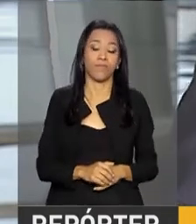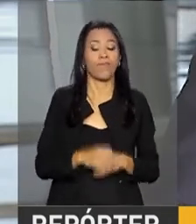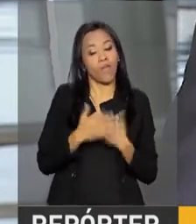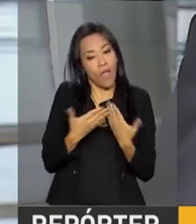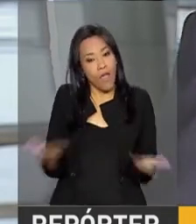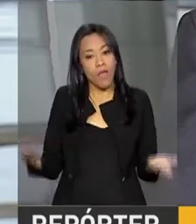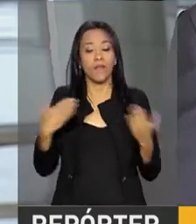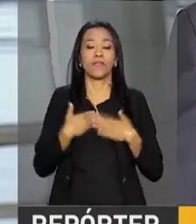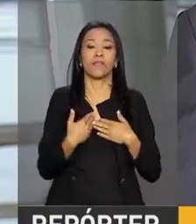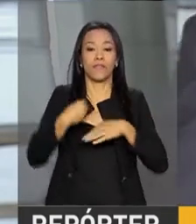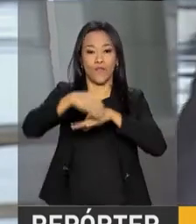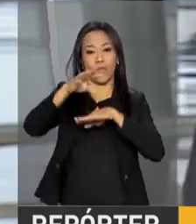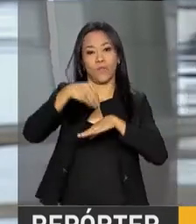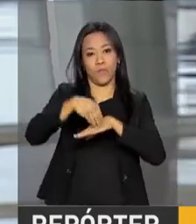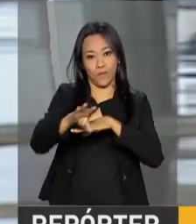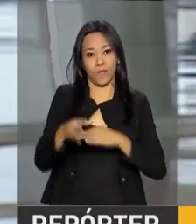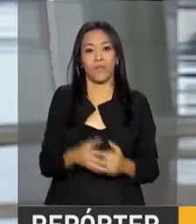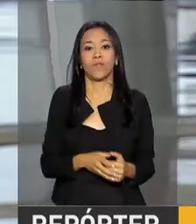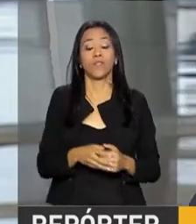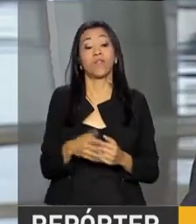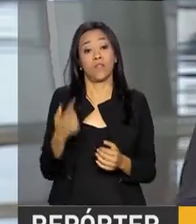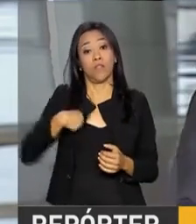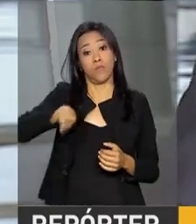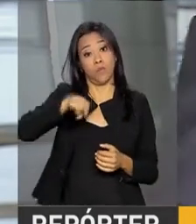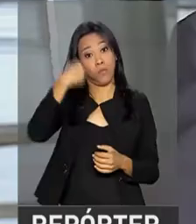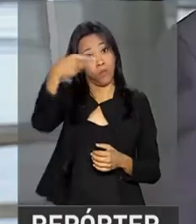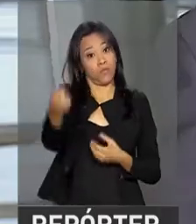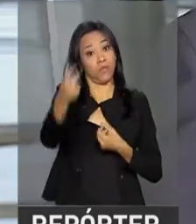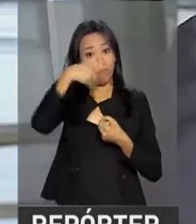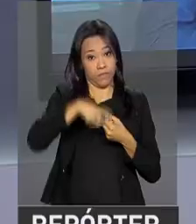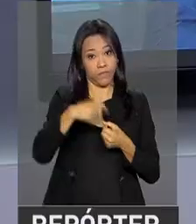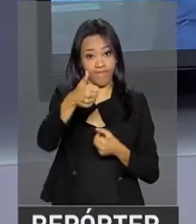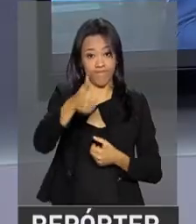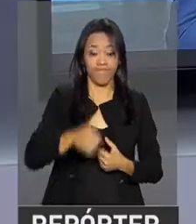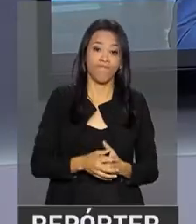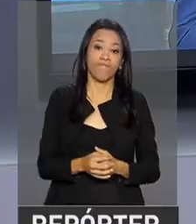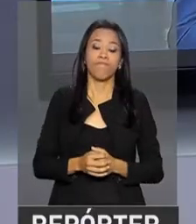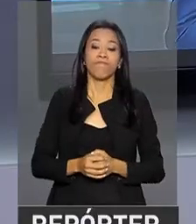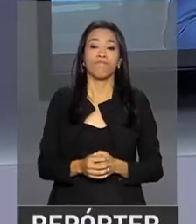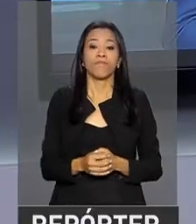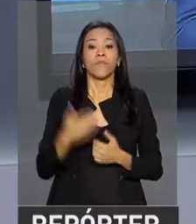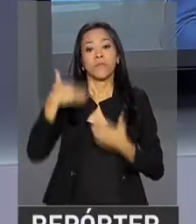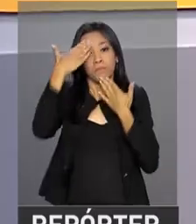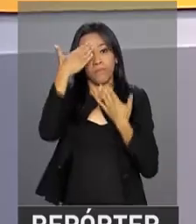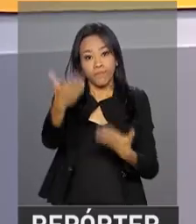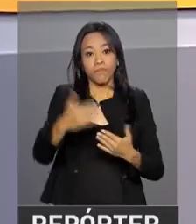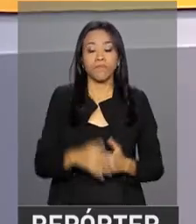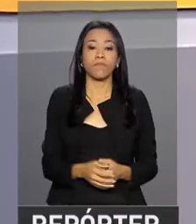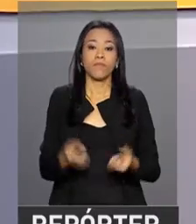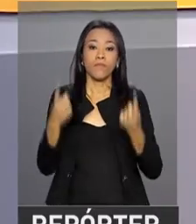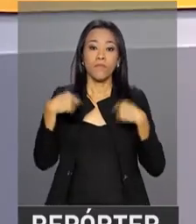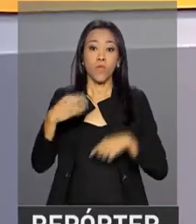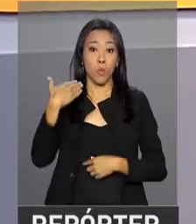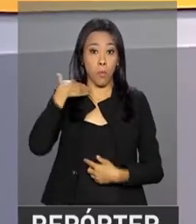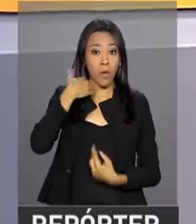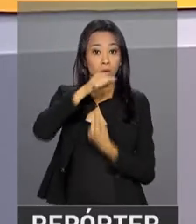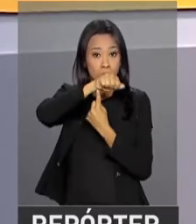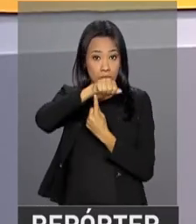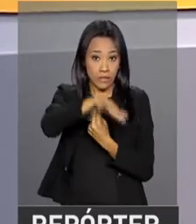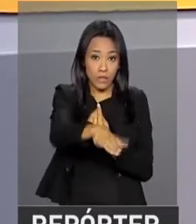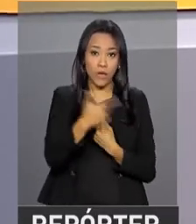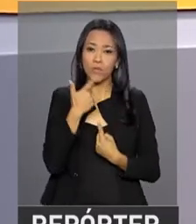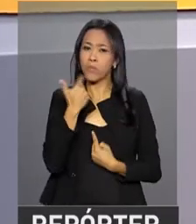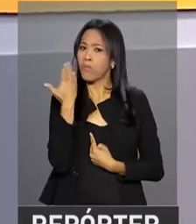são essas as informações por hora. Eu volto com você aí no estúdio. Obrigada, João Pedro. O Banco Central